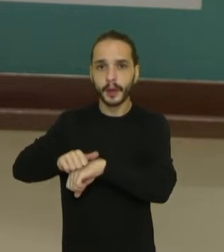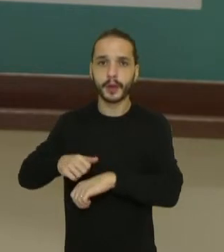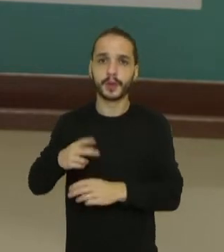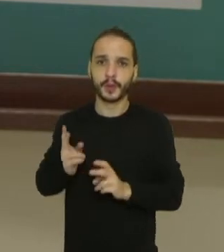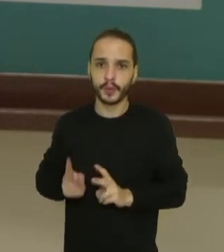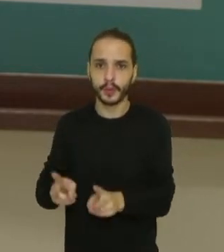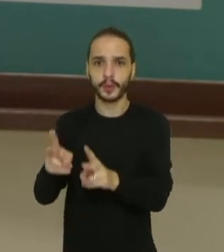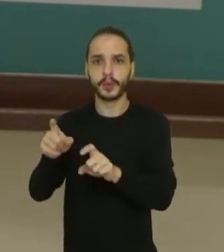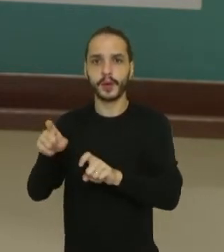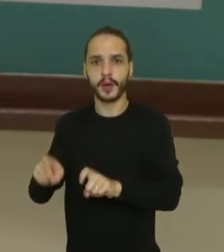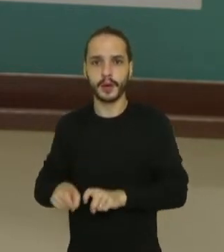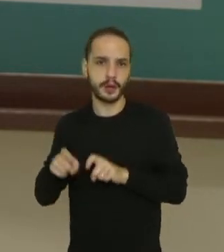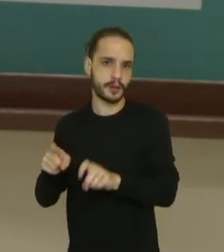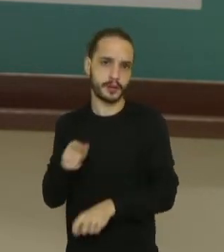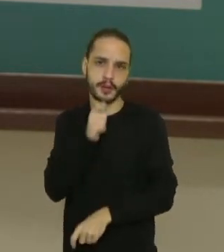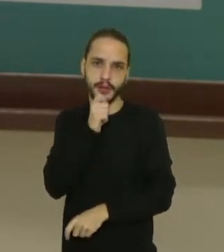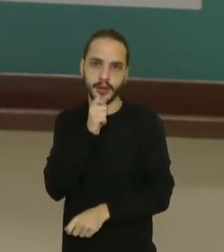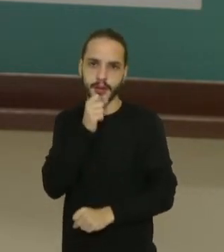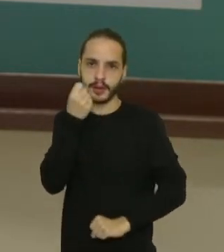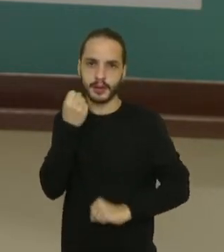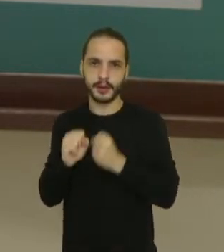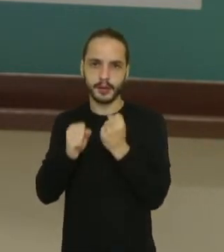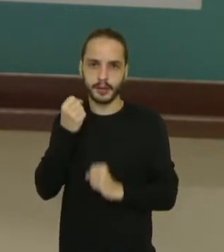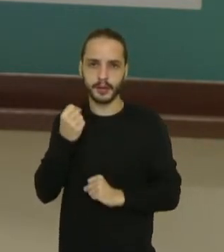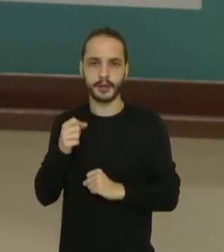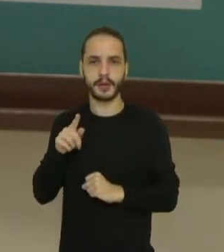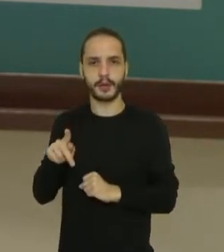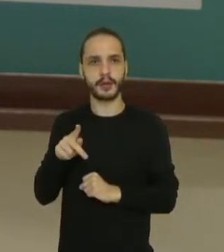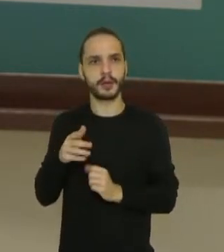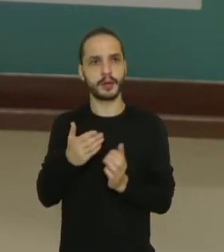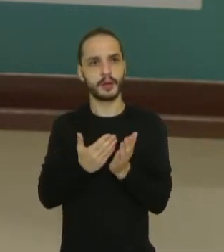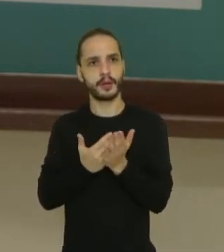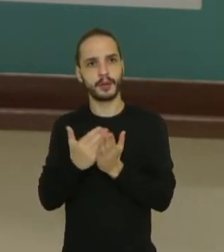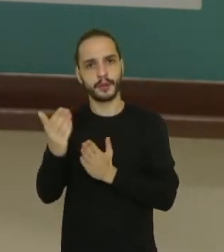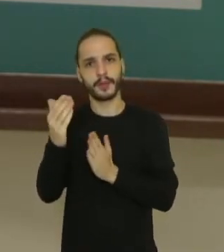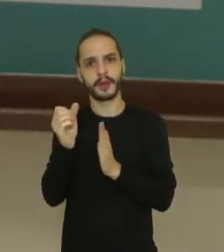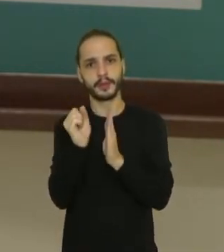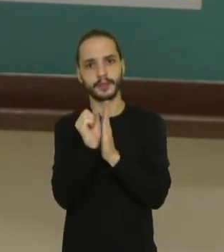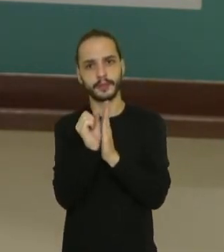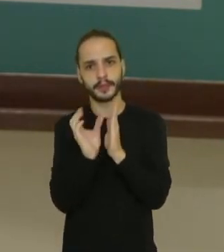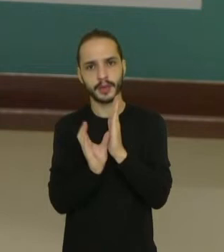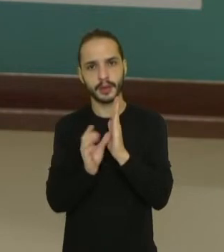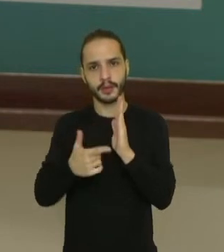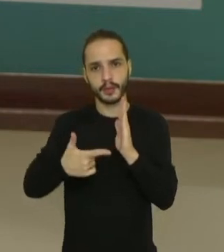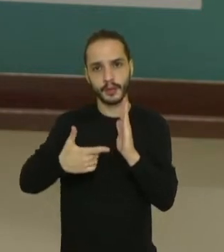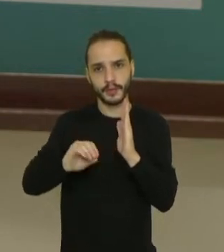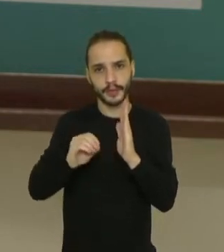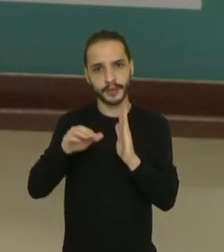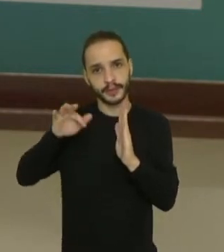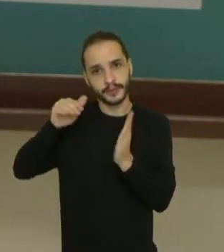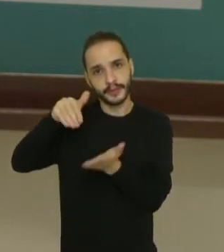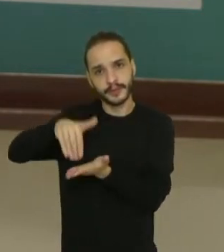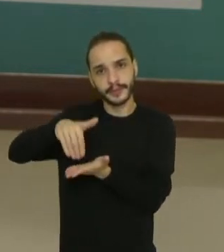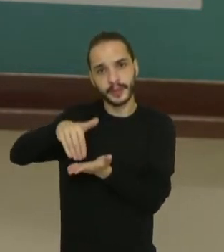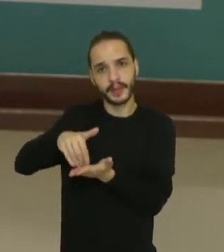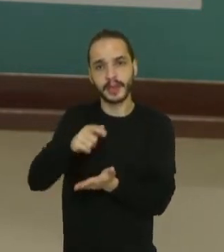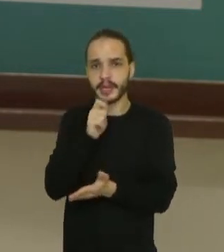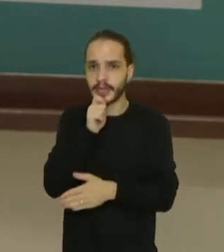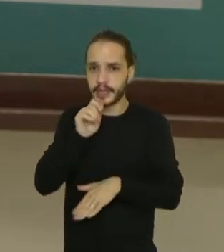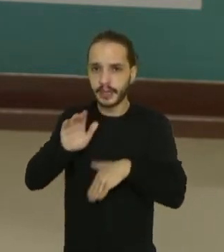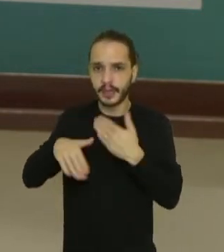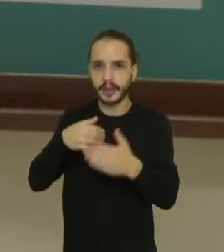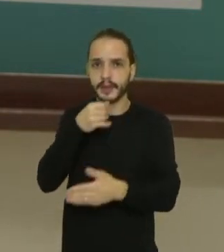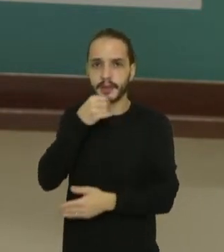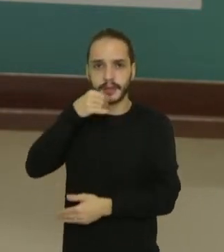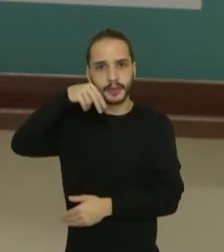agrários, não são industrializados. O processo iniciado então no final do século XX, processo em andamento ainda, como na Nigéria, como